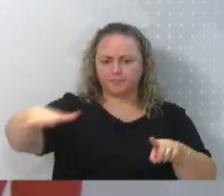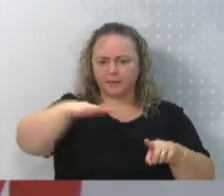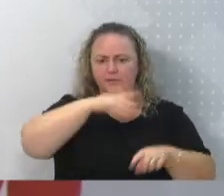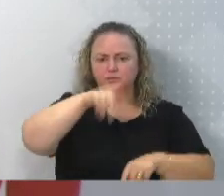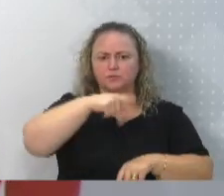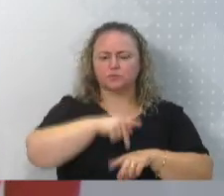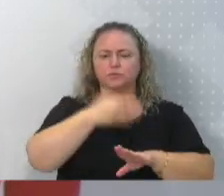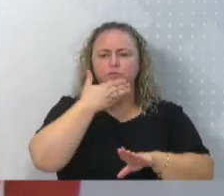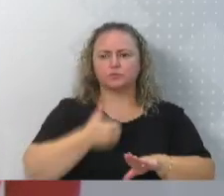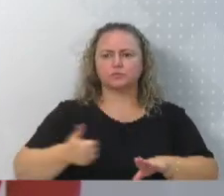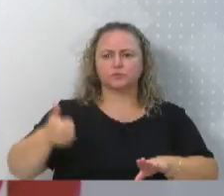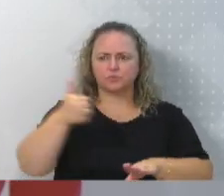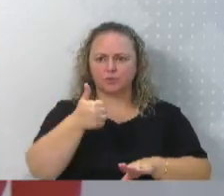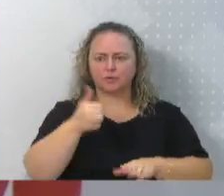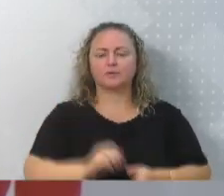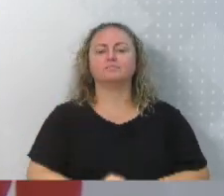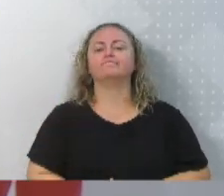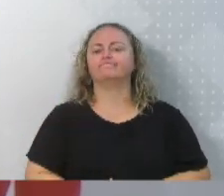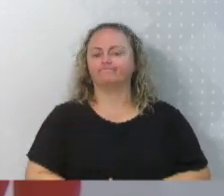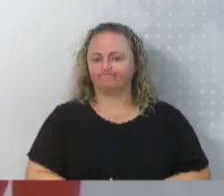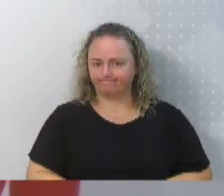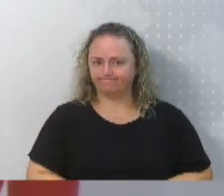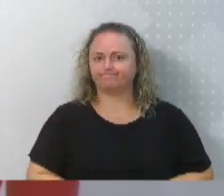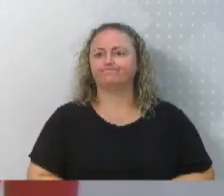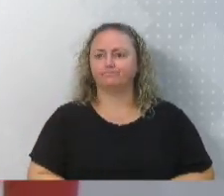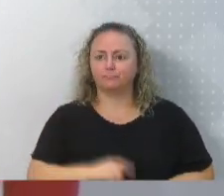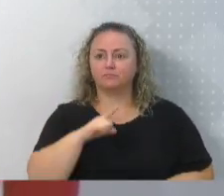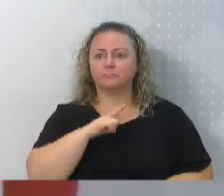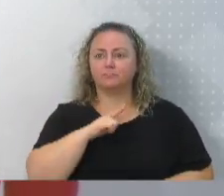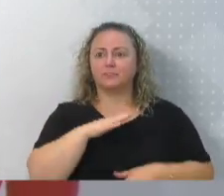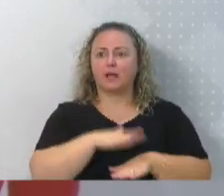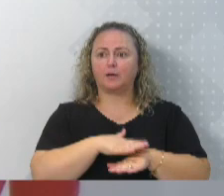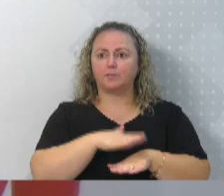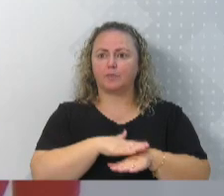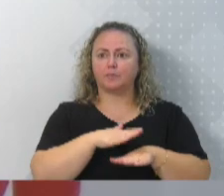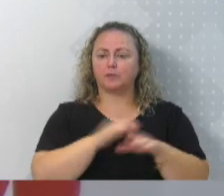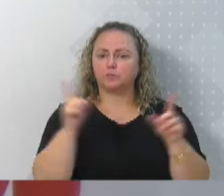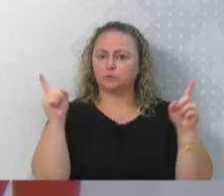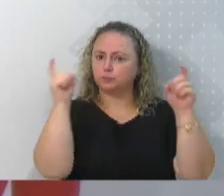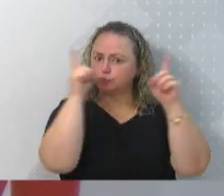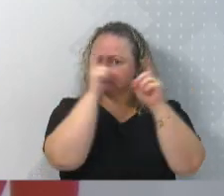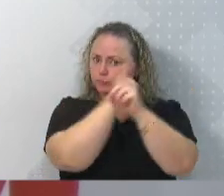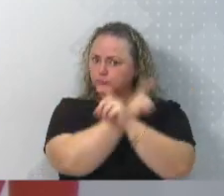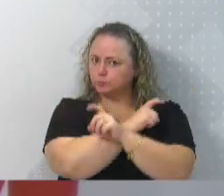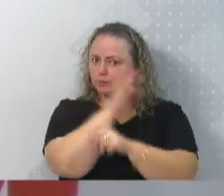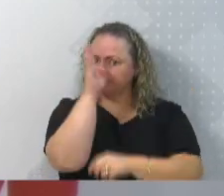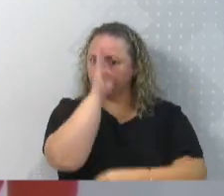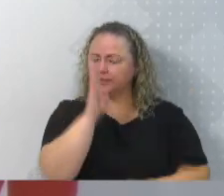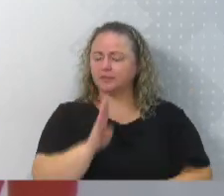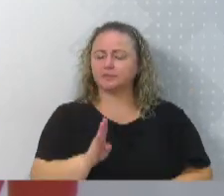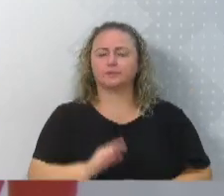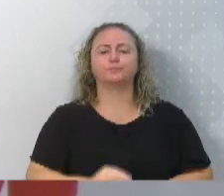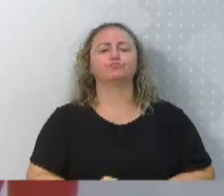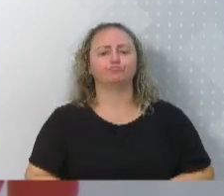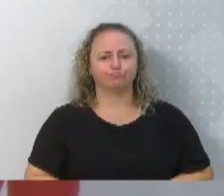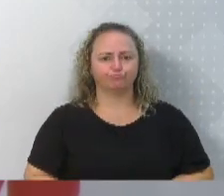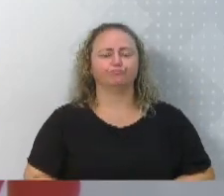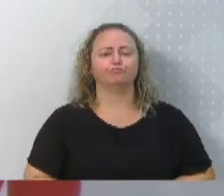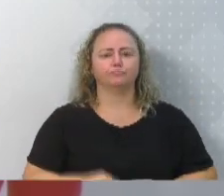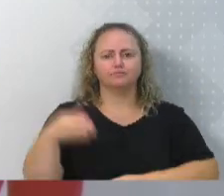um país melhor eu vejo que nós estamos passando por momentos muito difíceis do nosso país tá a nossa bandeira do Brasil